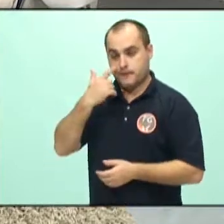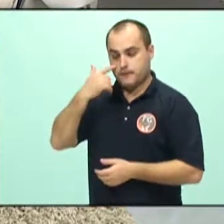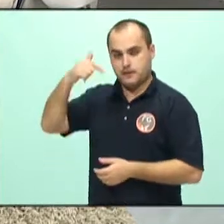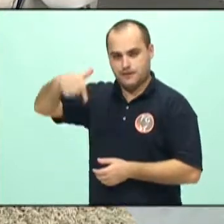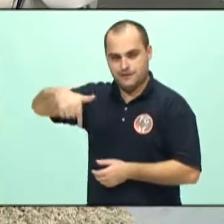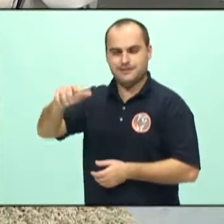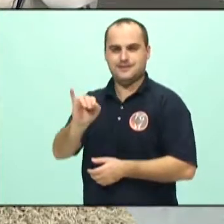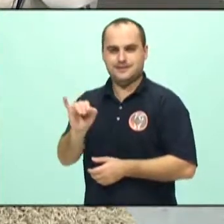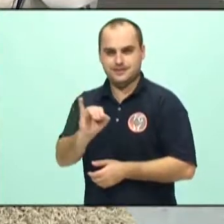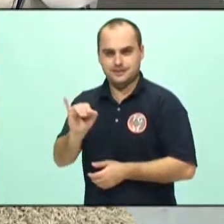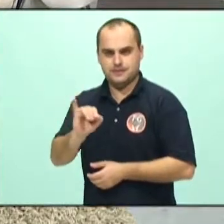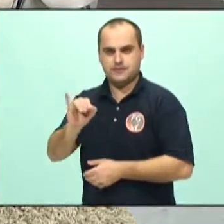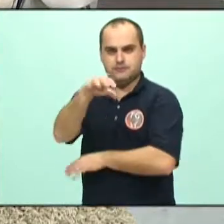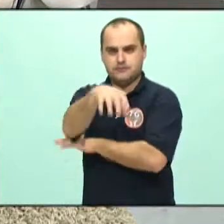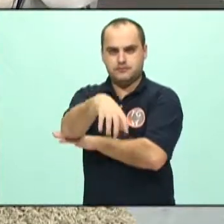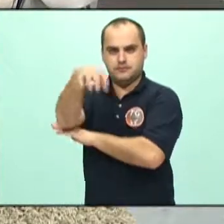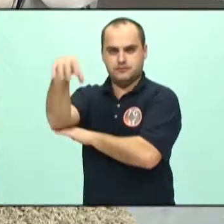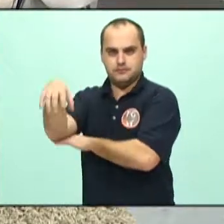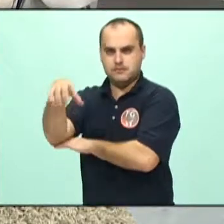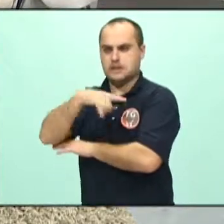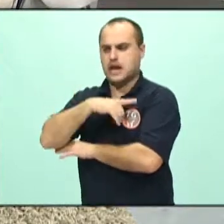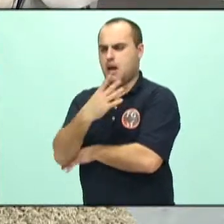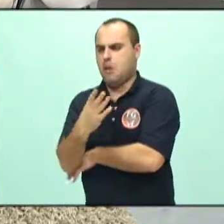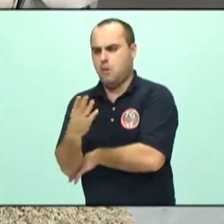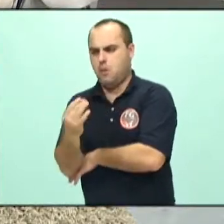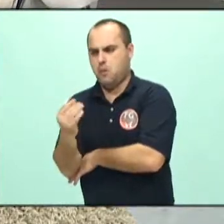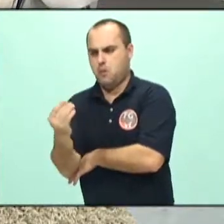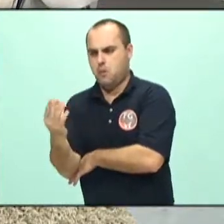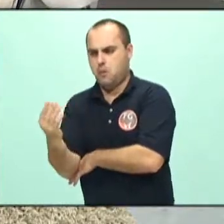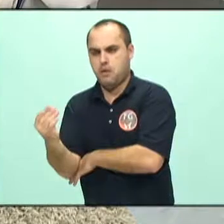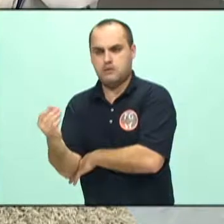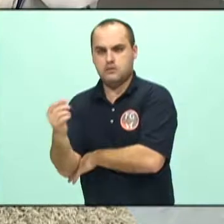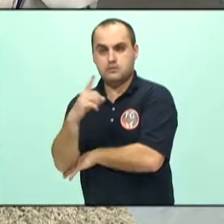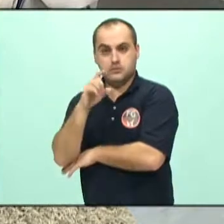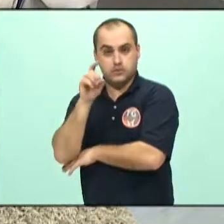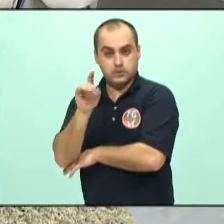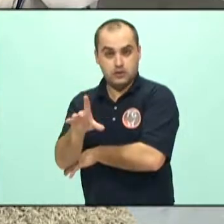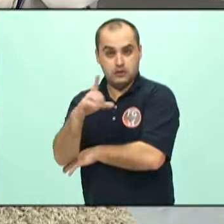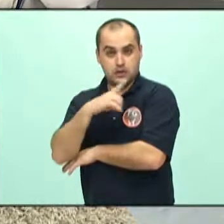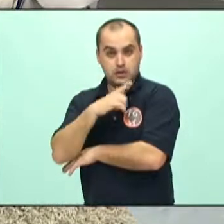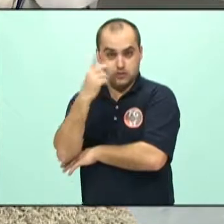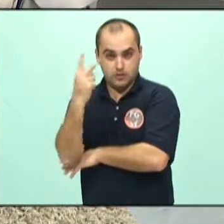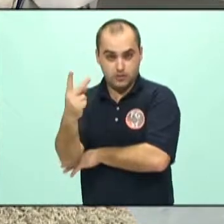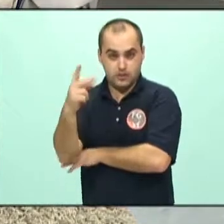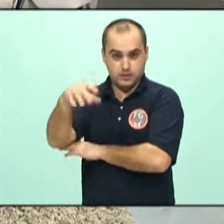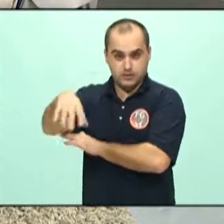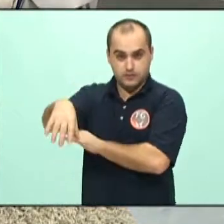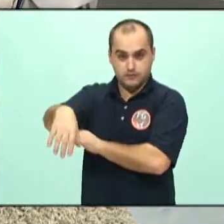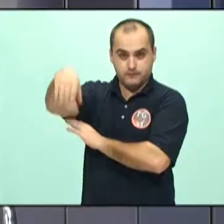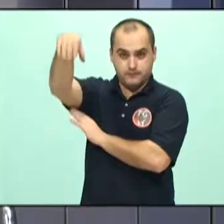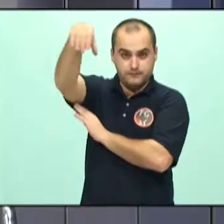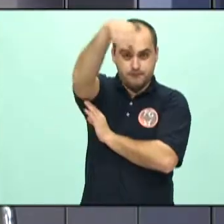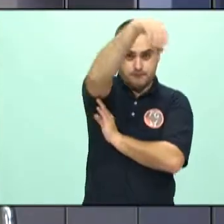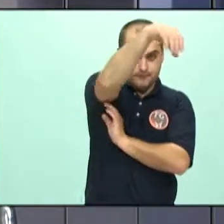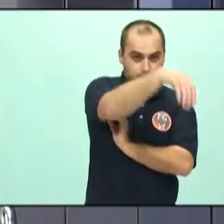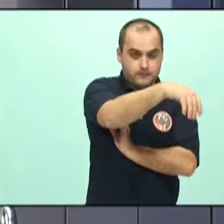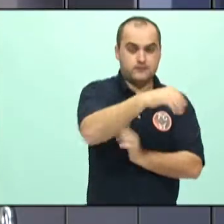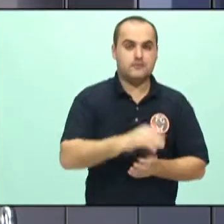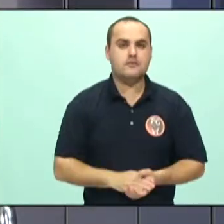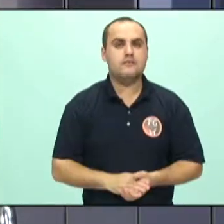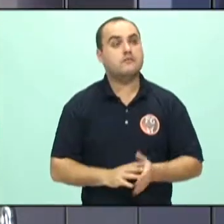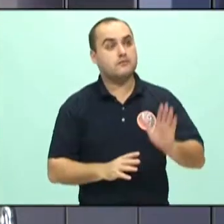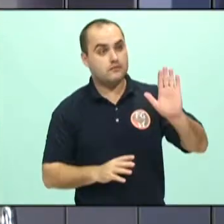containers de Itajaí, está superlotado, mas só tem 2 daqueles... Só tem 2 portainers, né? A empresa já